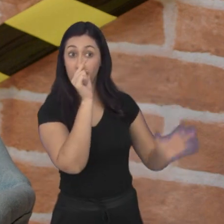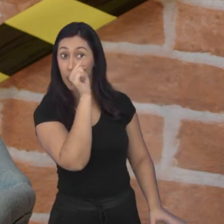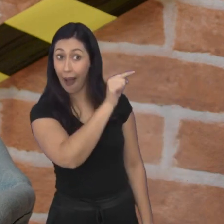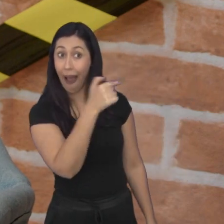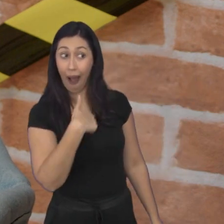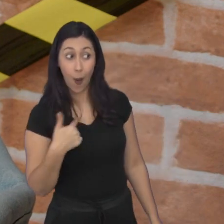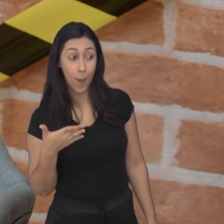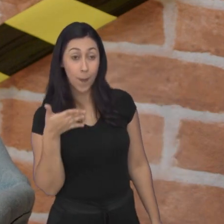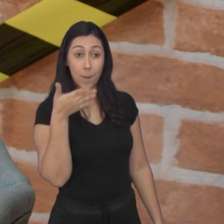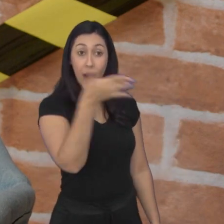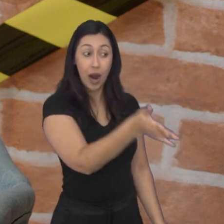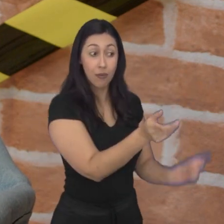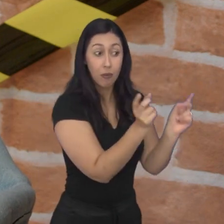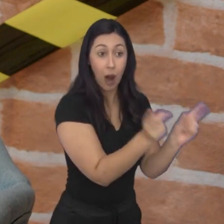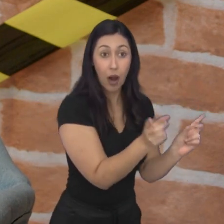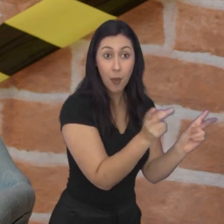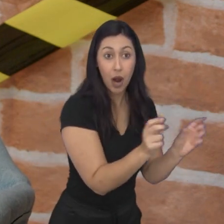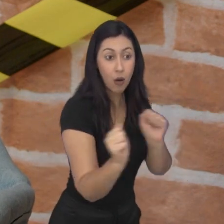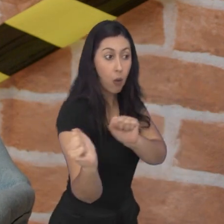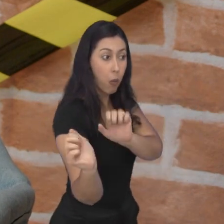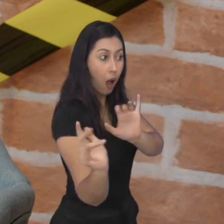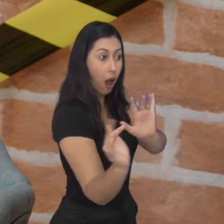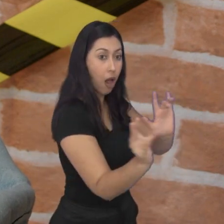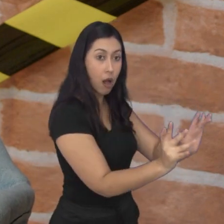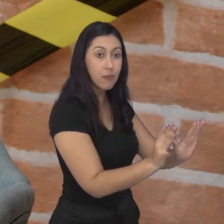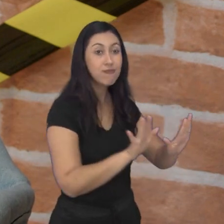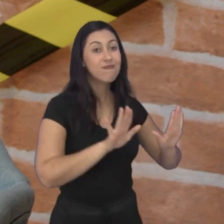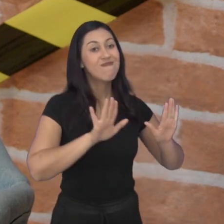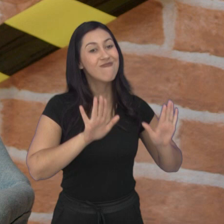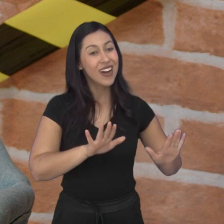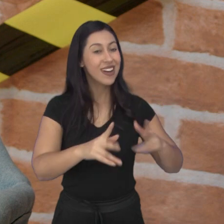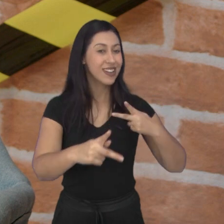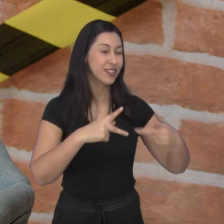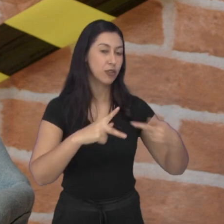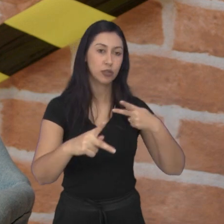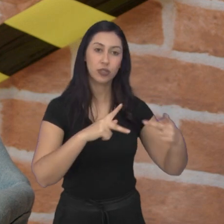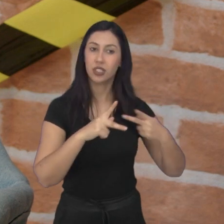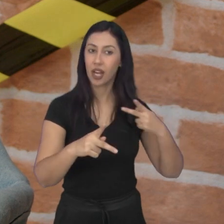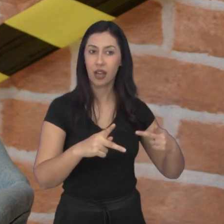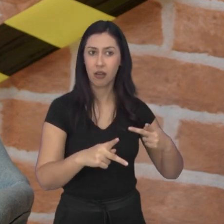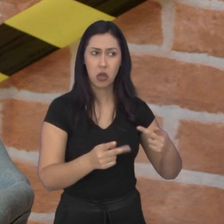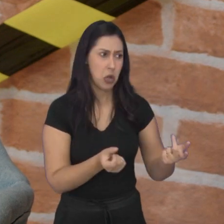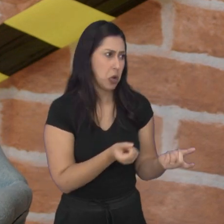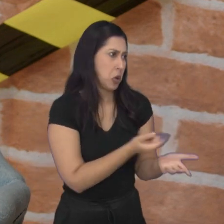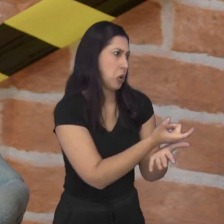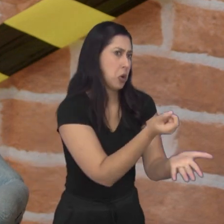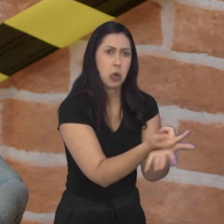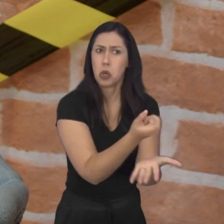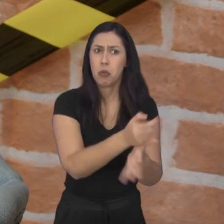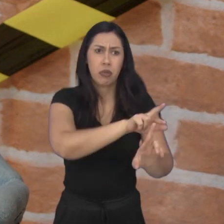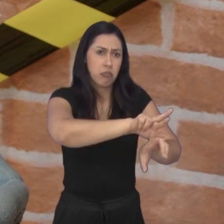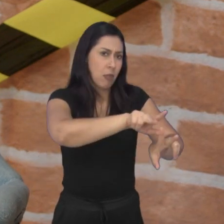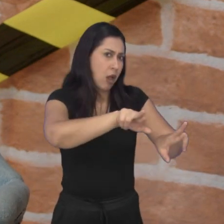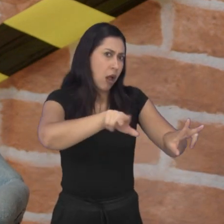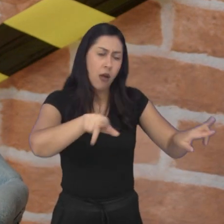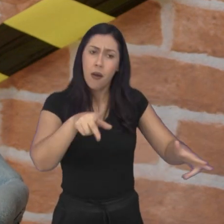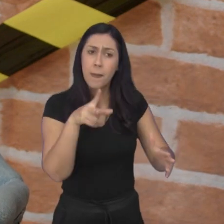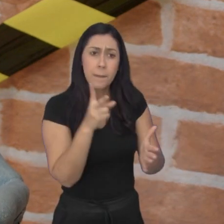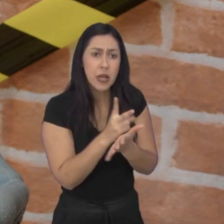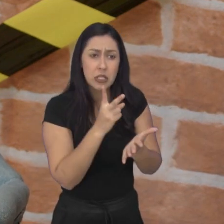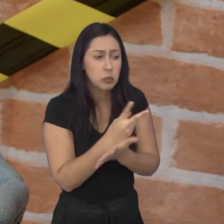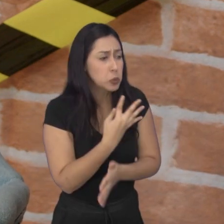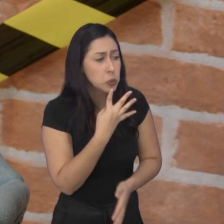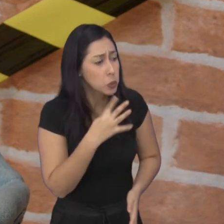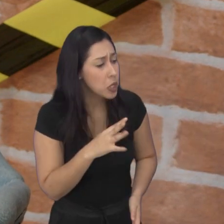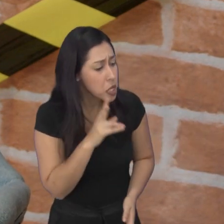e eu estarei lá. E a galera já vai... Mas normalmente o pessoal do São José não compra só de quem é conhecido, eles também costumam comprar de